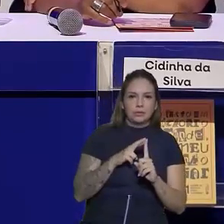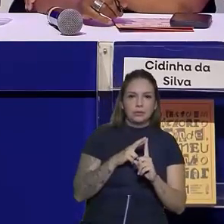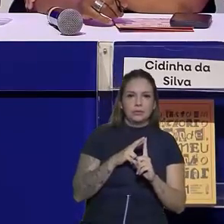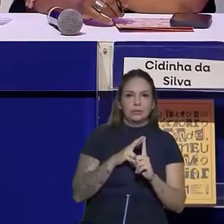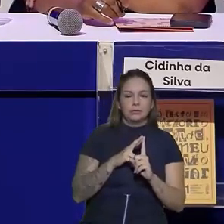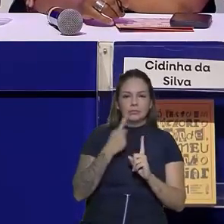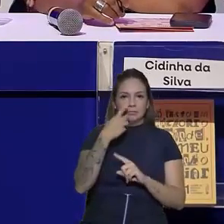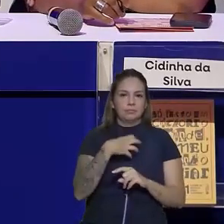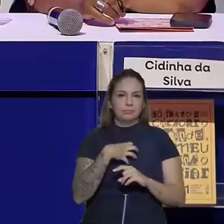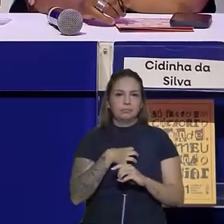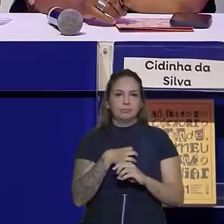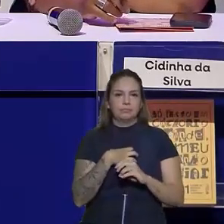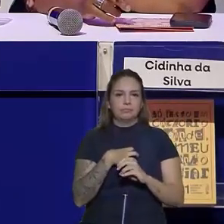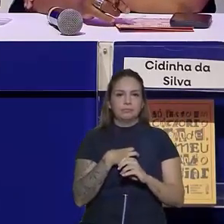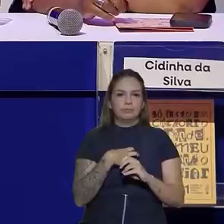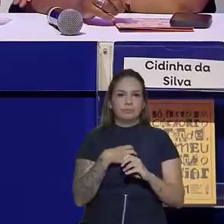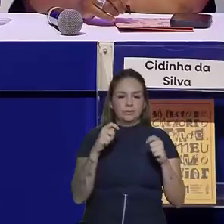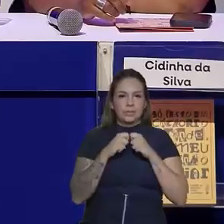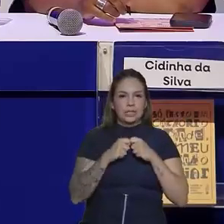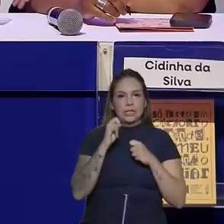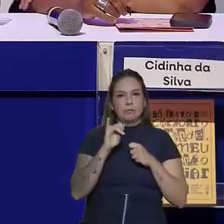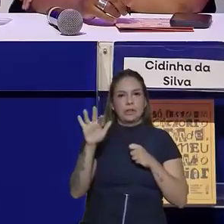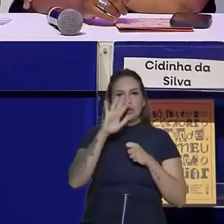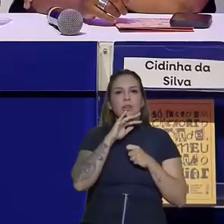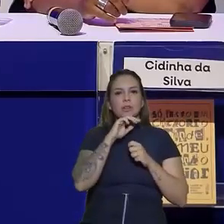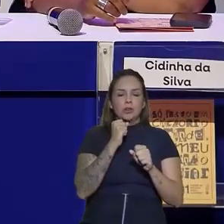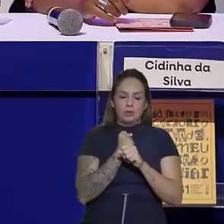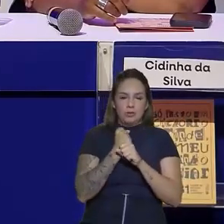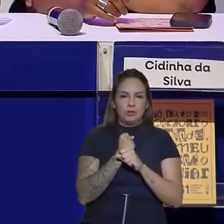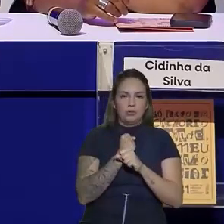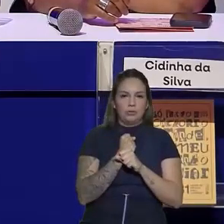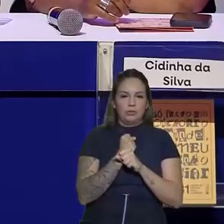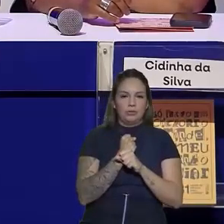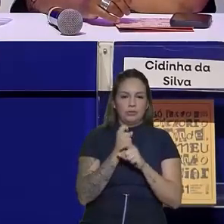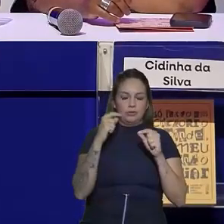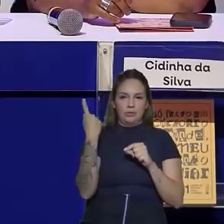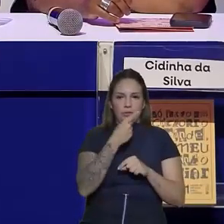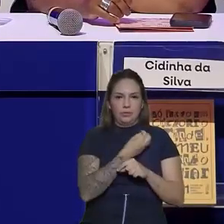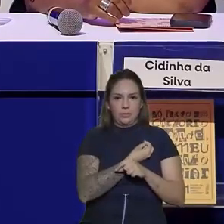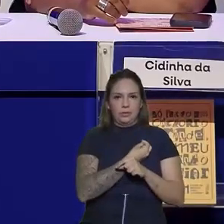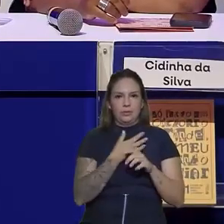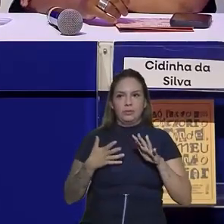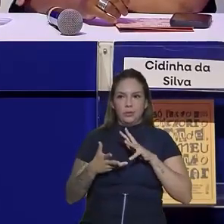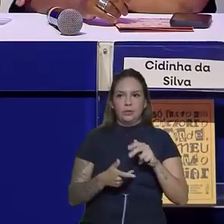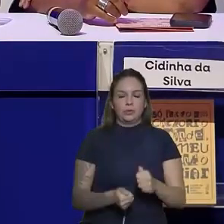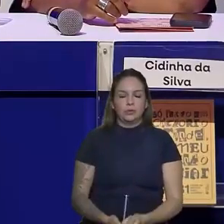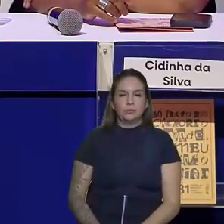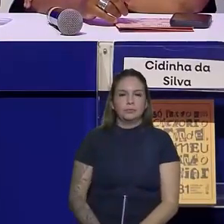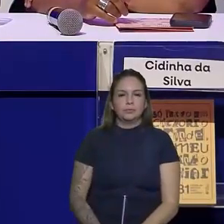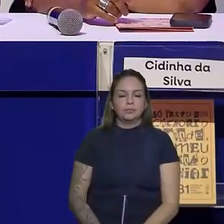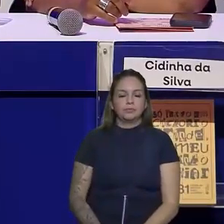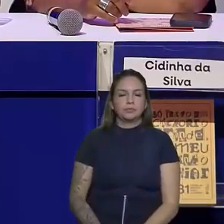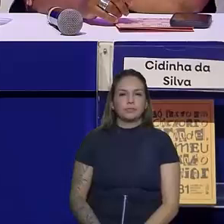referências, é uma maneira de quebrar essas imagens ruínas que construíram para reduzir a nossa presença no mundo.